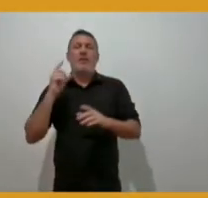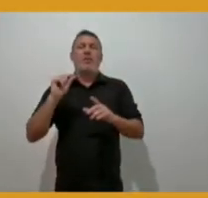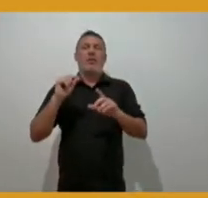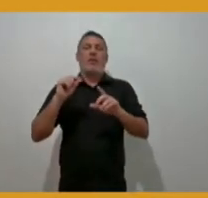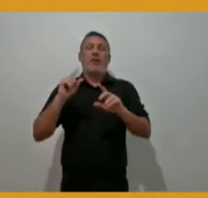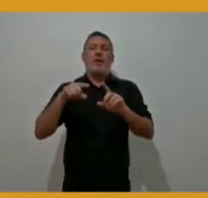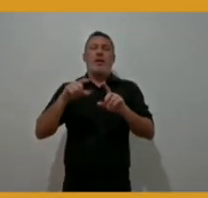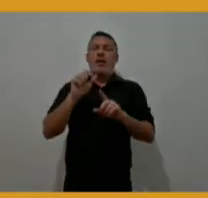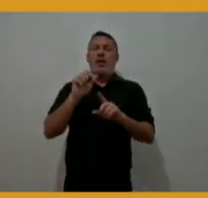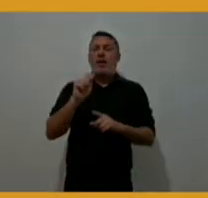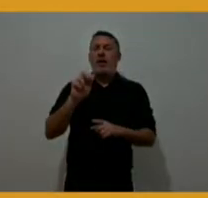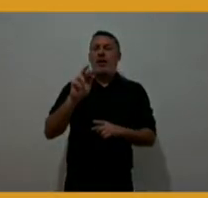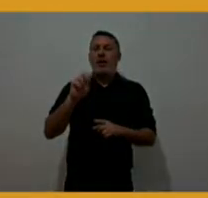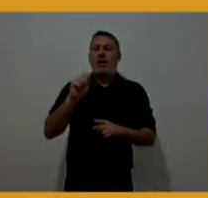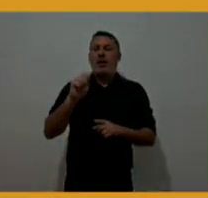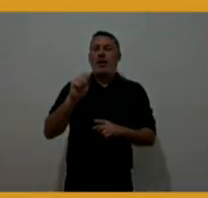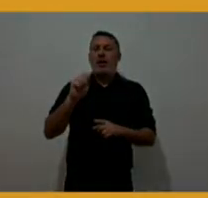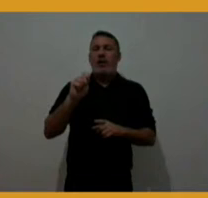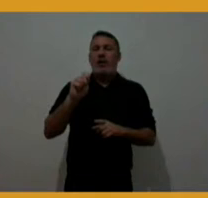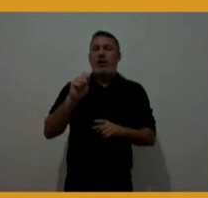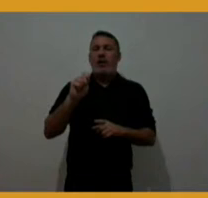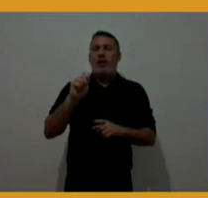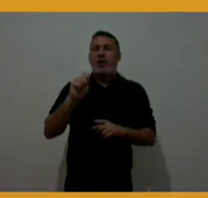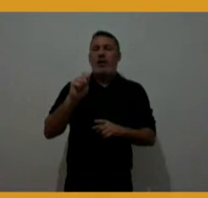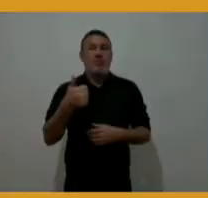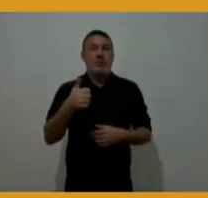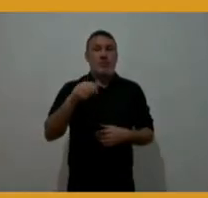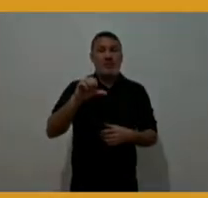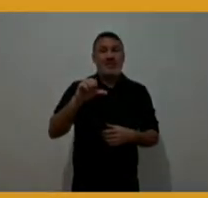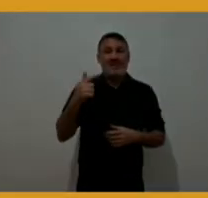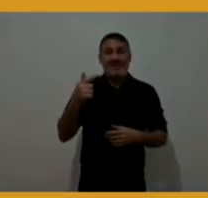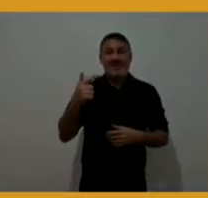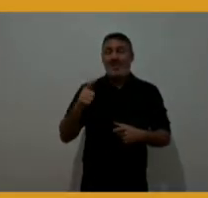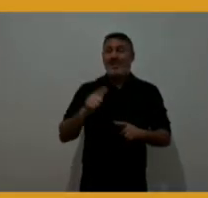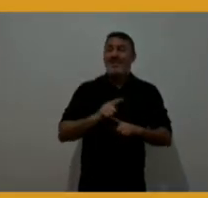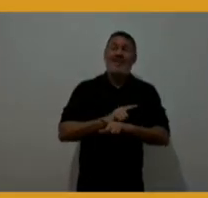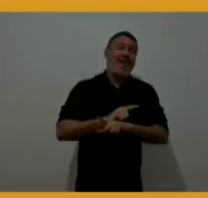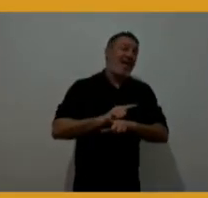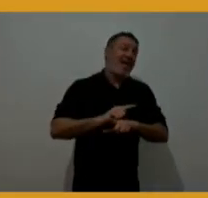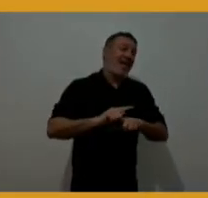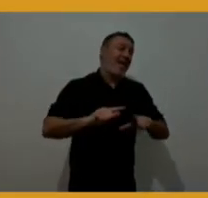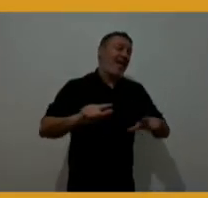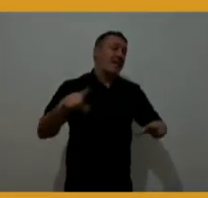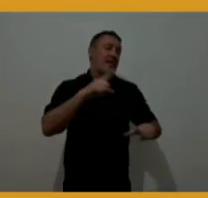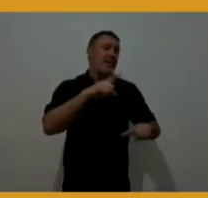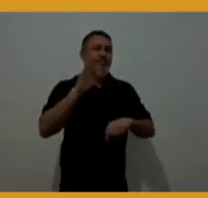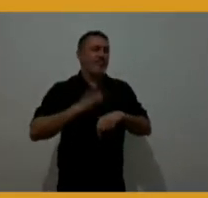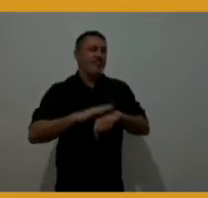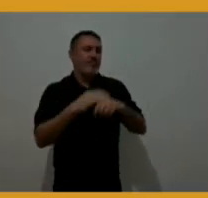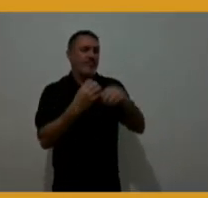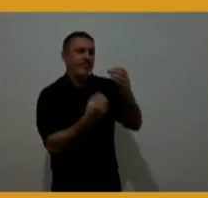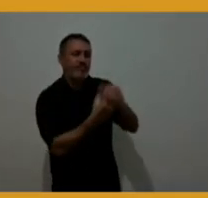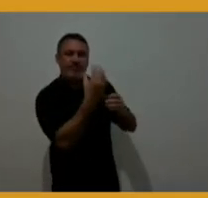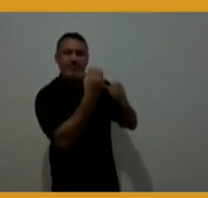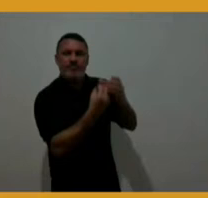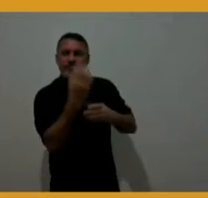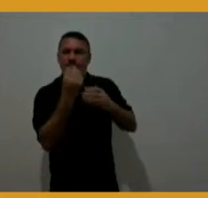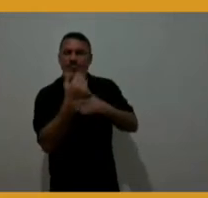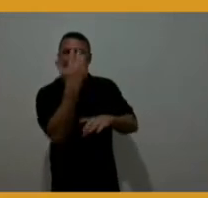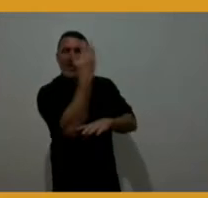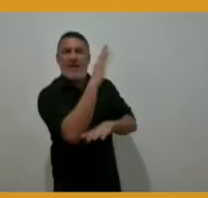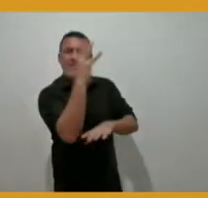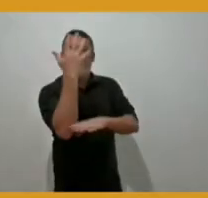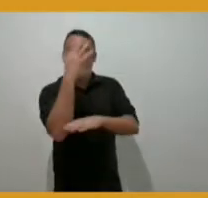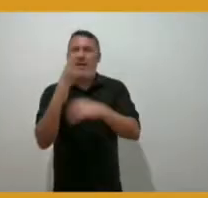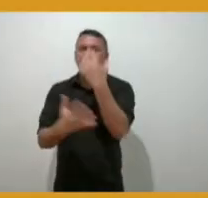1972. Partindo do nada, ele criou plantios de eucalipto e organizou a rede logística para